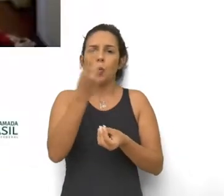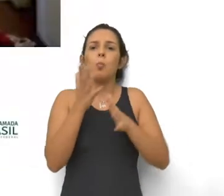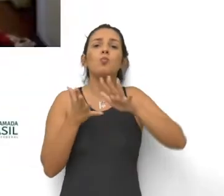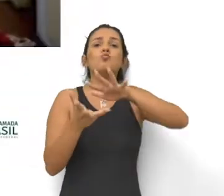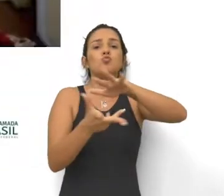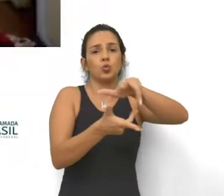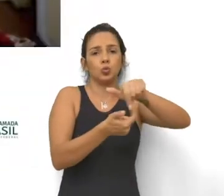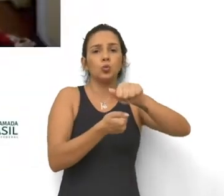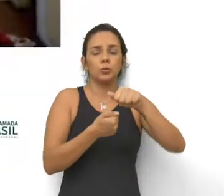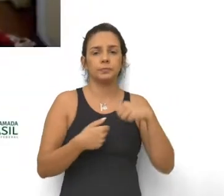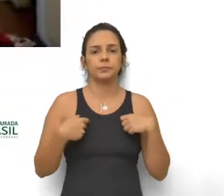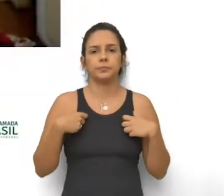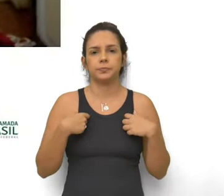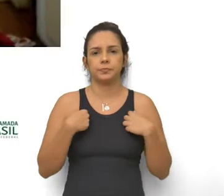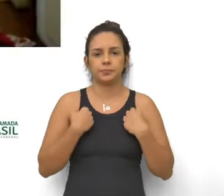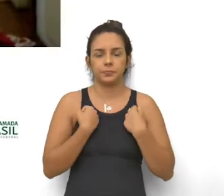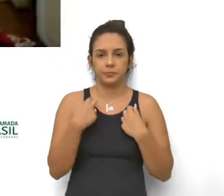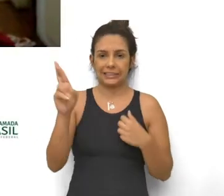rodeia.